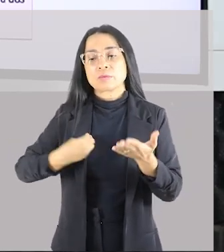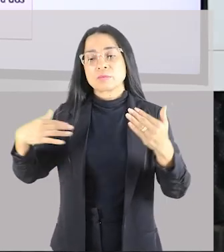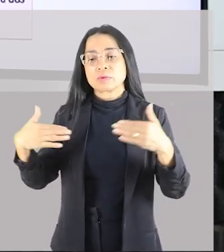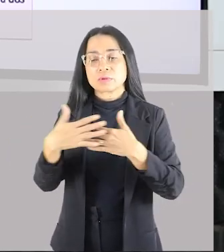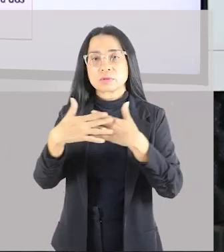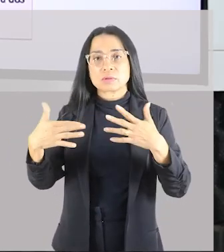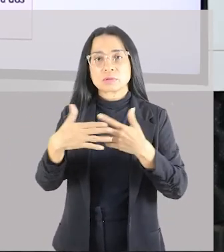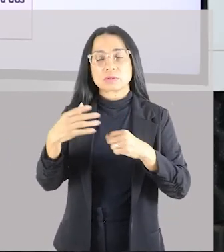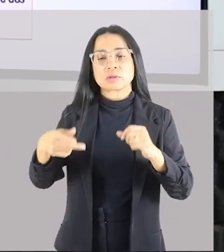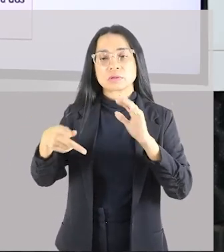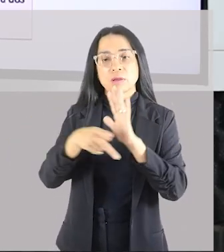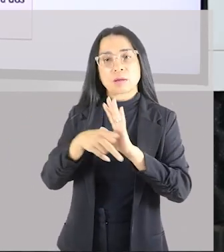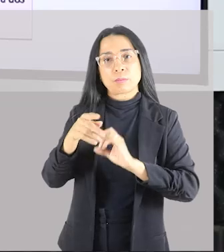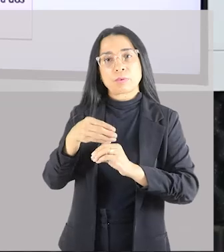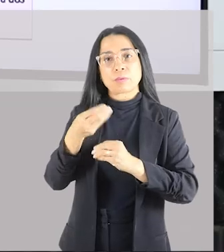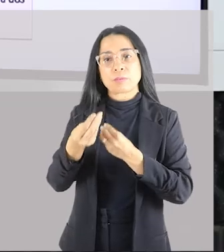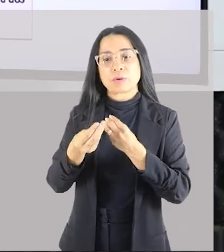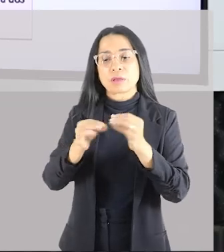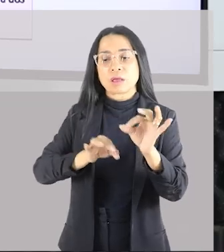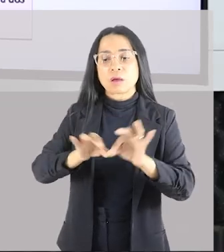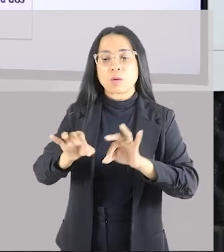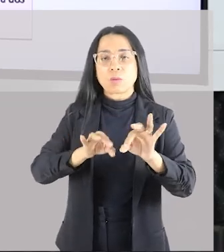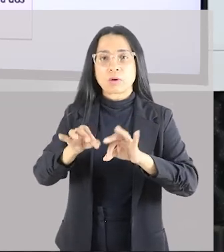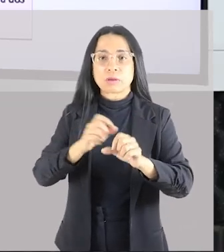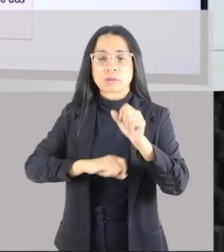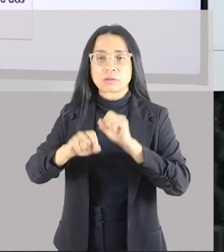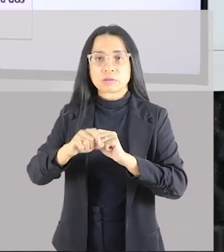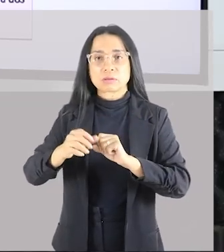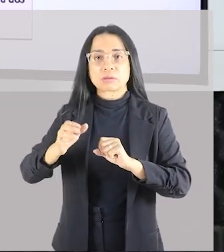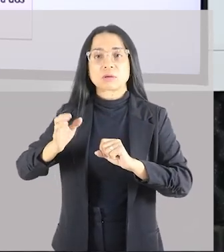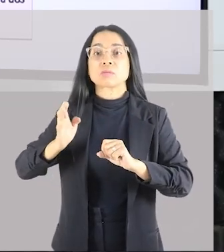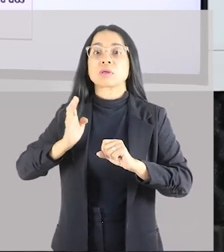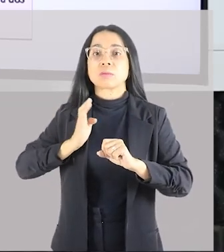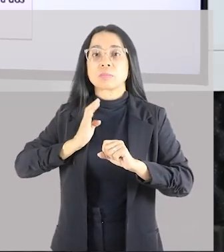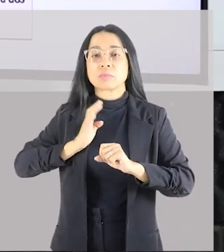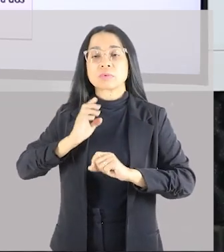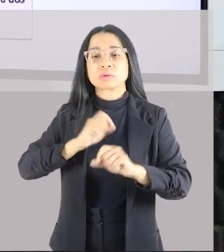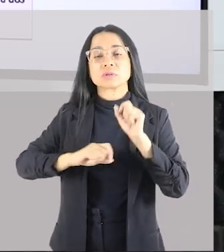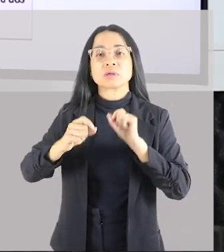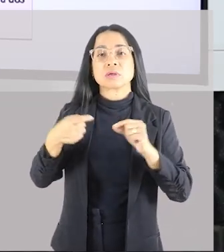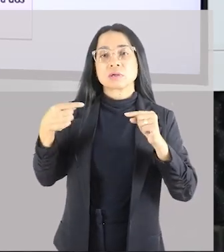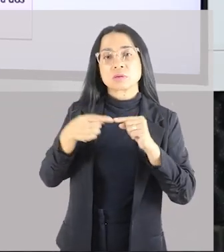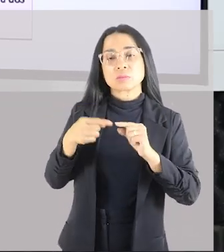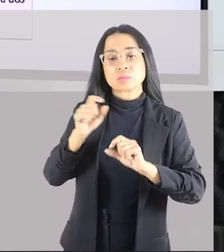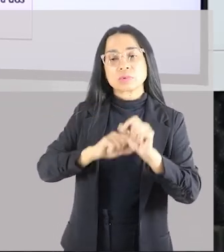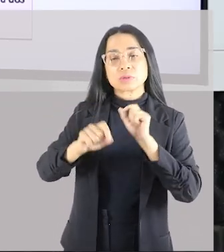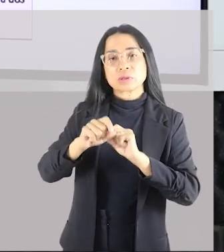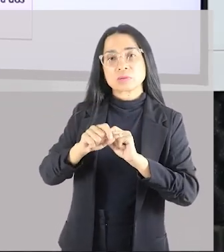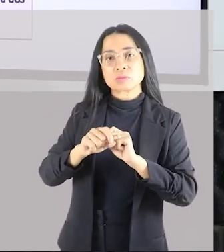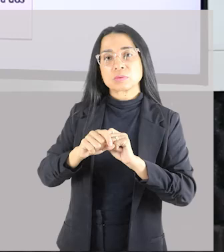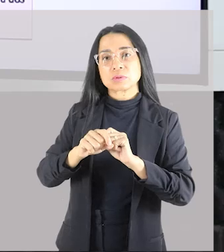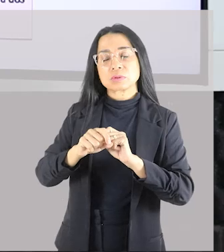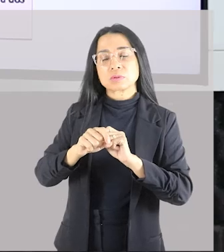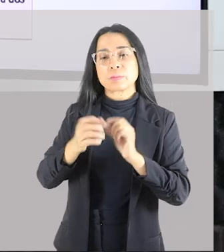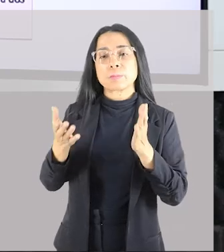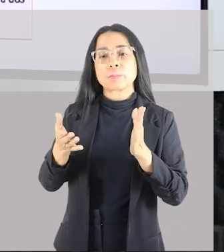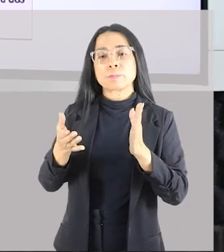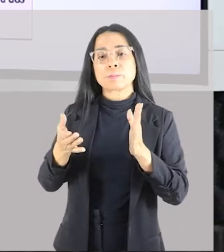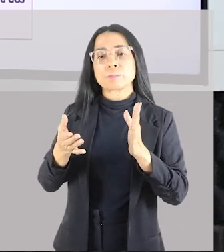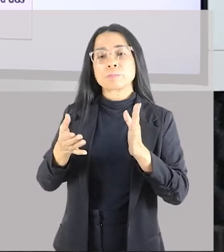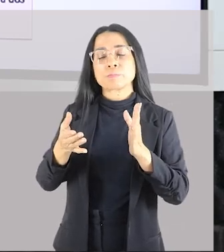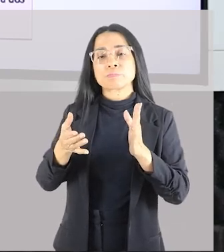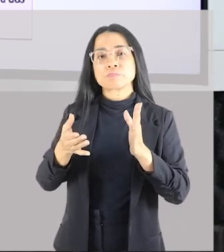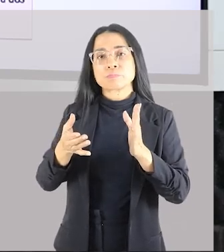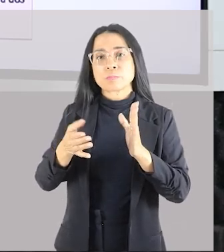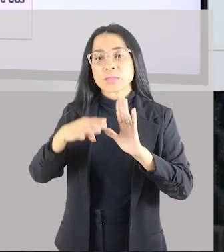cidades. A própria formação da burguesia tem muito a ver com essa classificação de